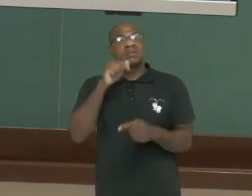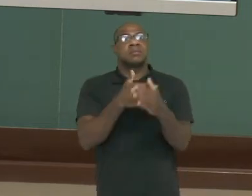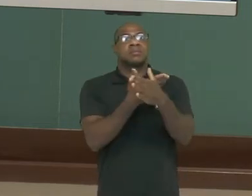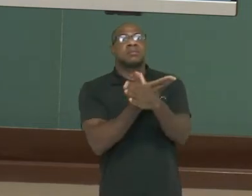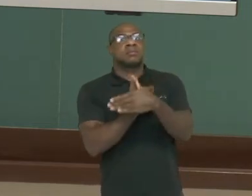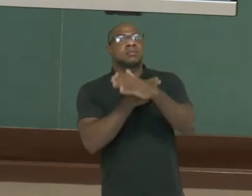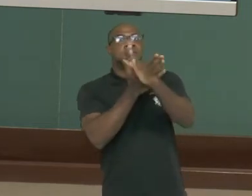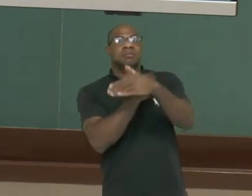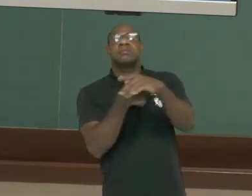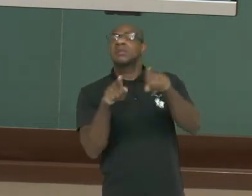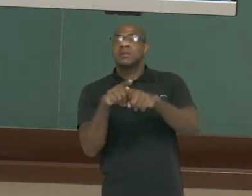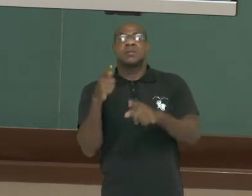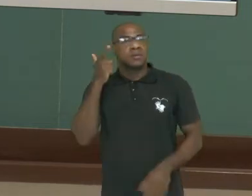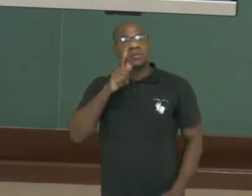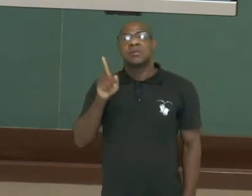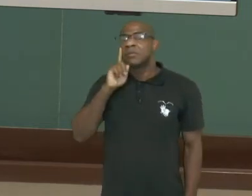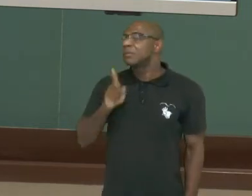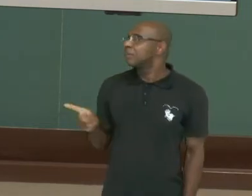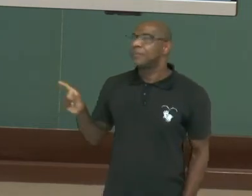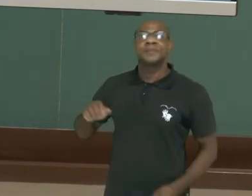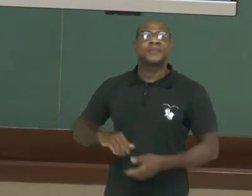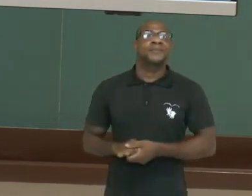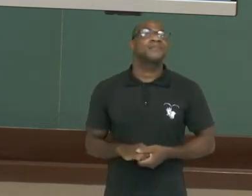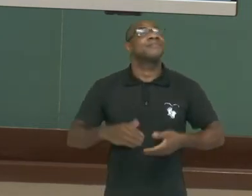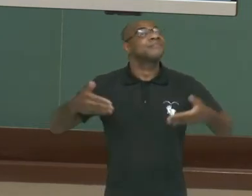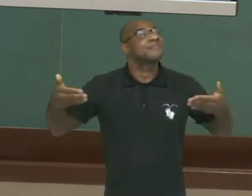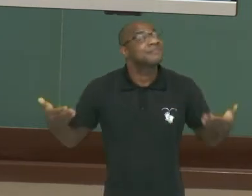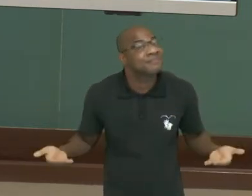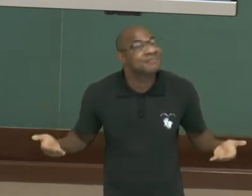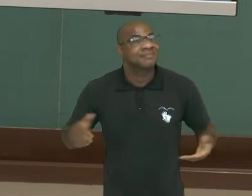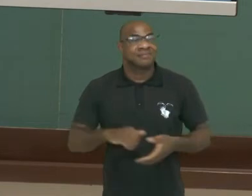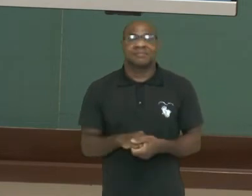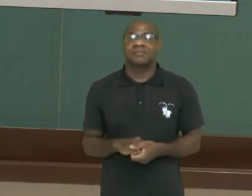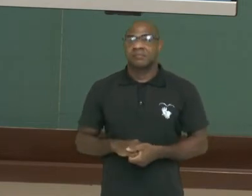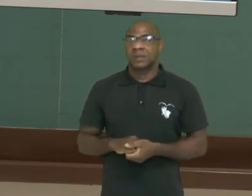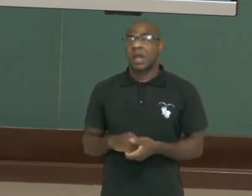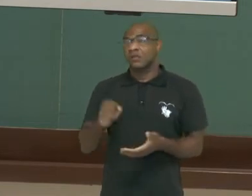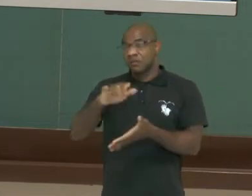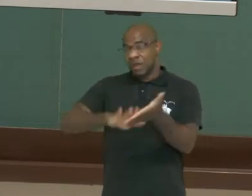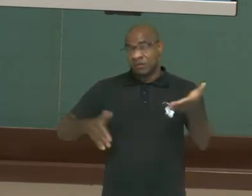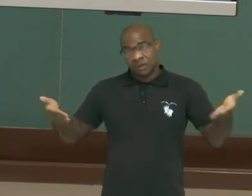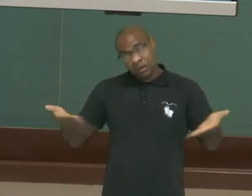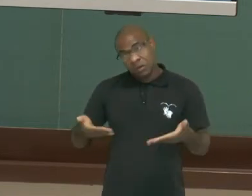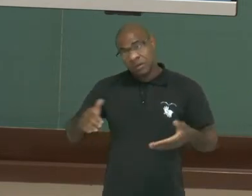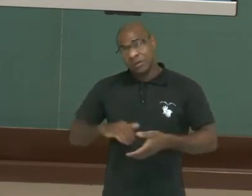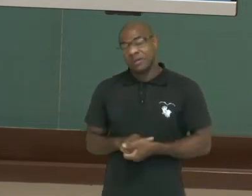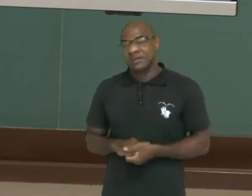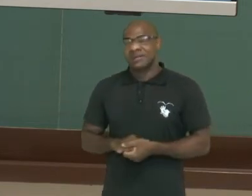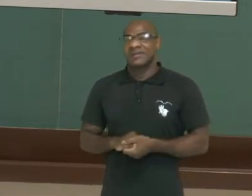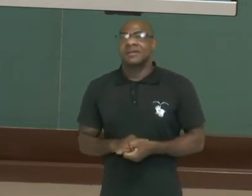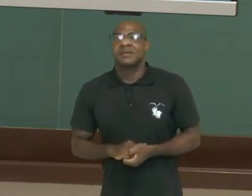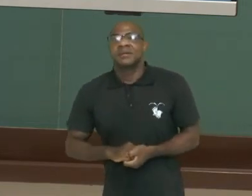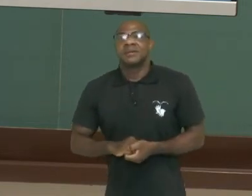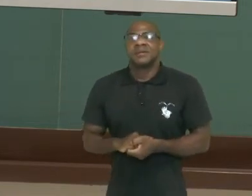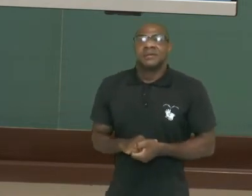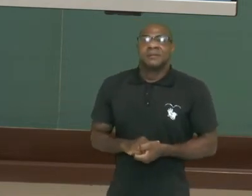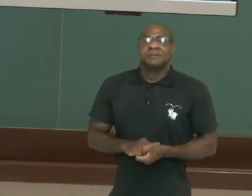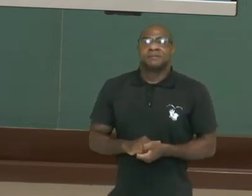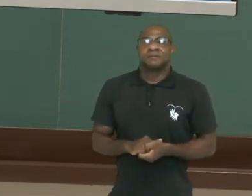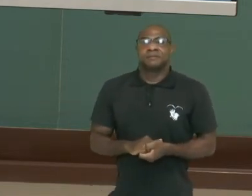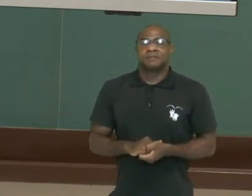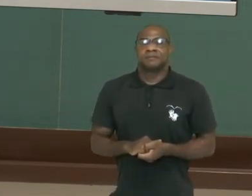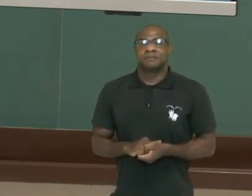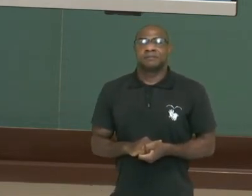quilha ou a carena ali no osso externo. Muito bem, topas fazer uma atividade comigo? Precisa anotar, caderno está aí no jeito? Caneta